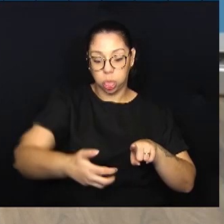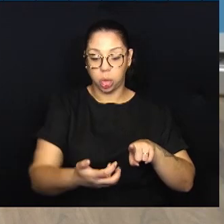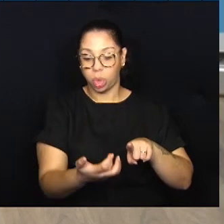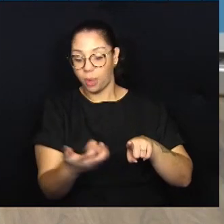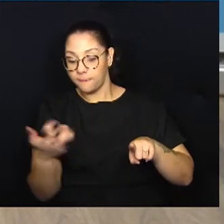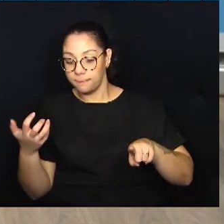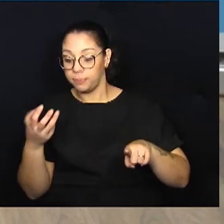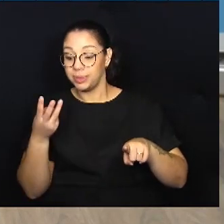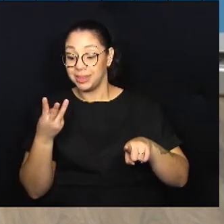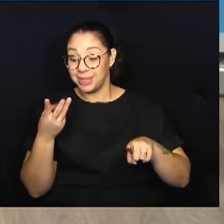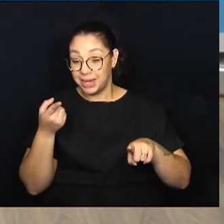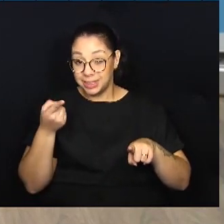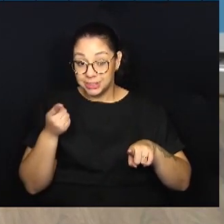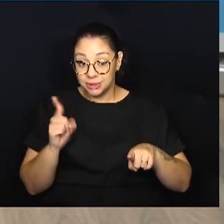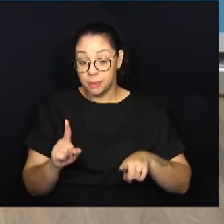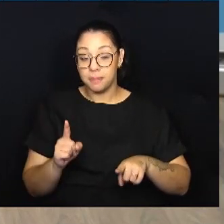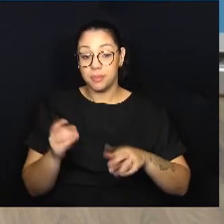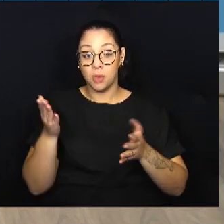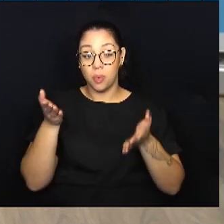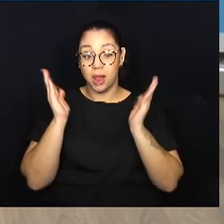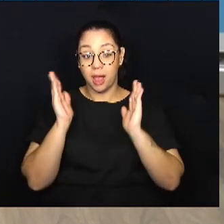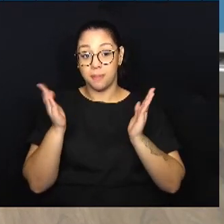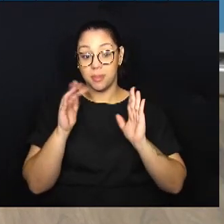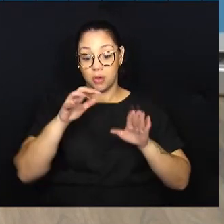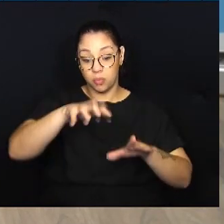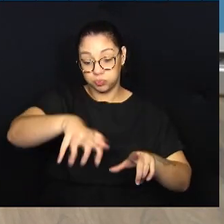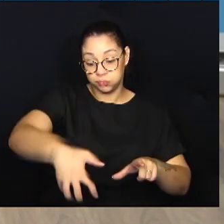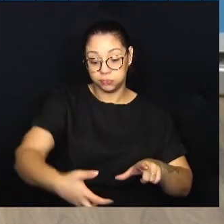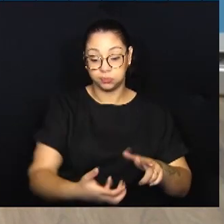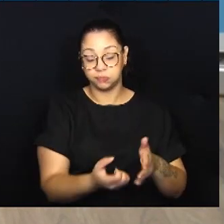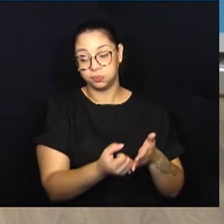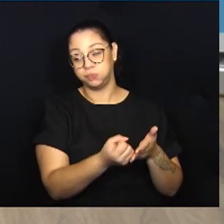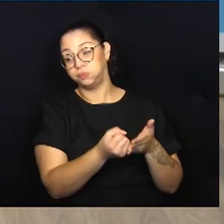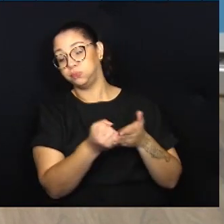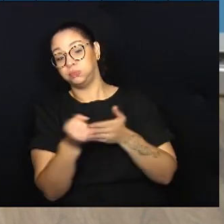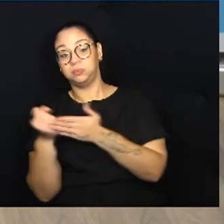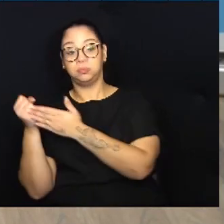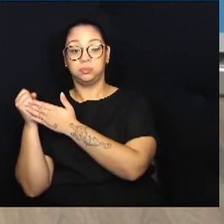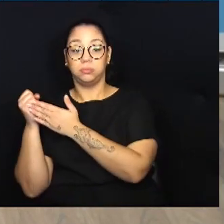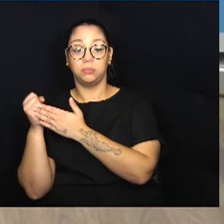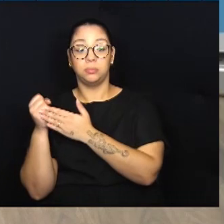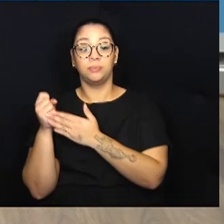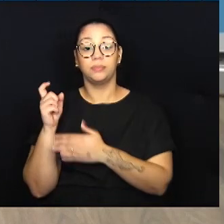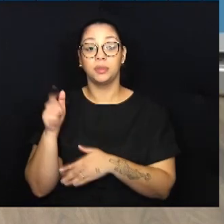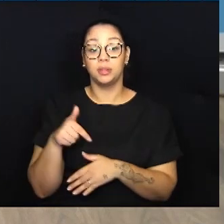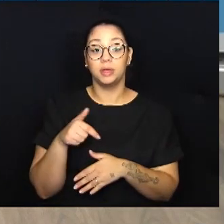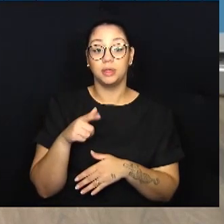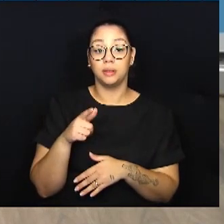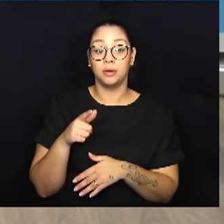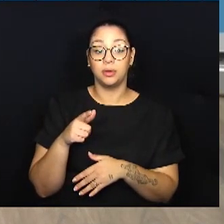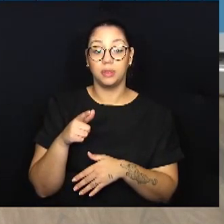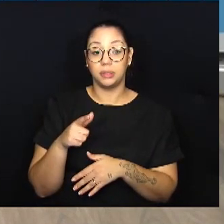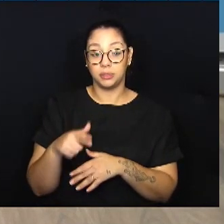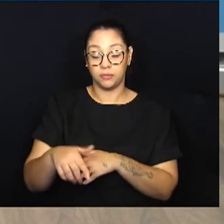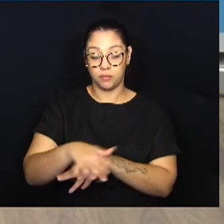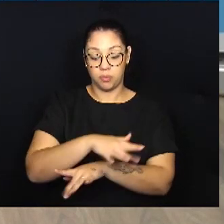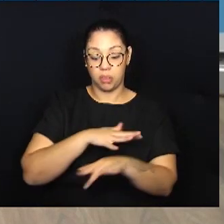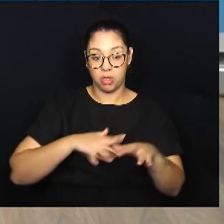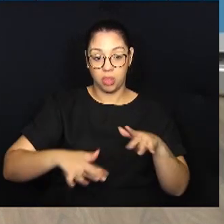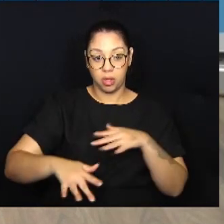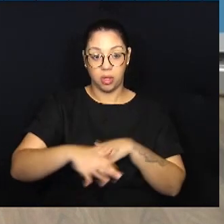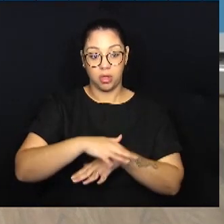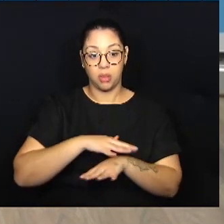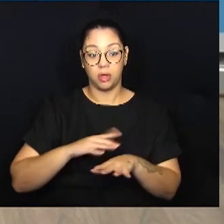3.000 caminhões de sedimentos e de flores de lótus, plantas exóticas que tomavam boa parte de uma